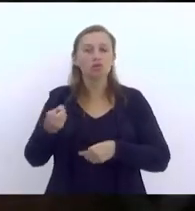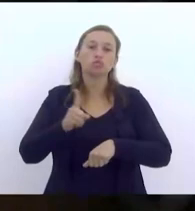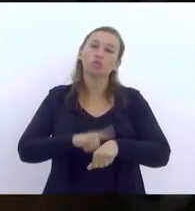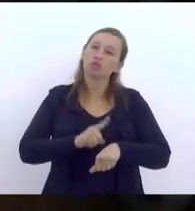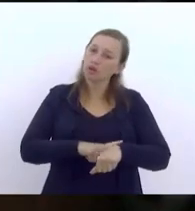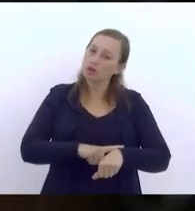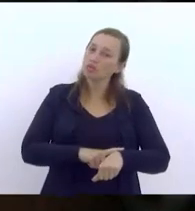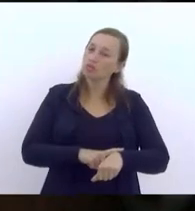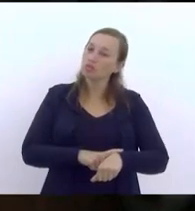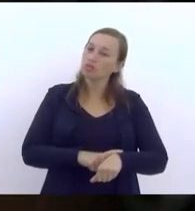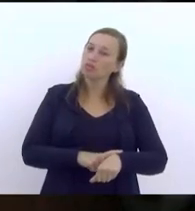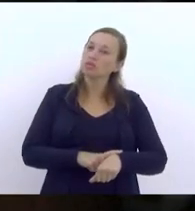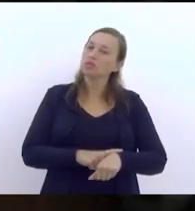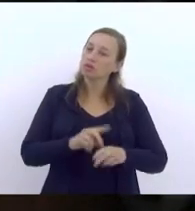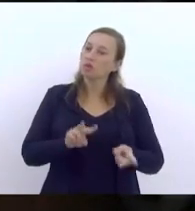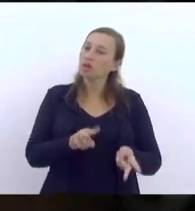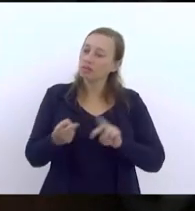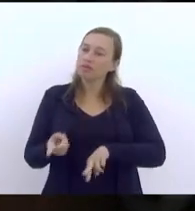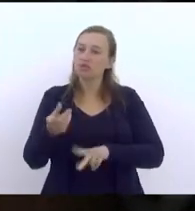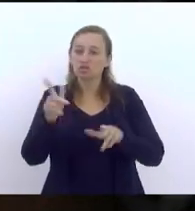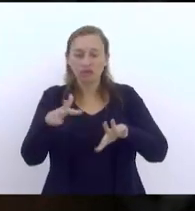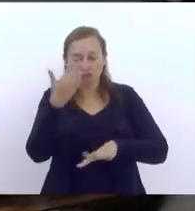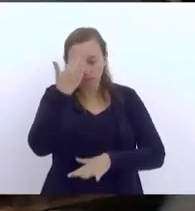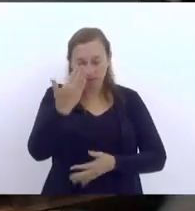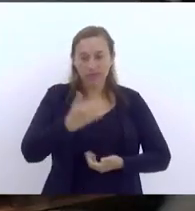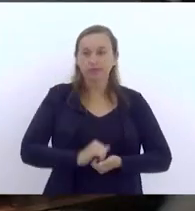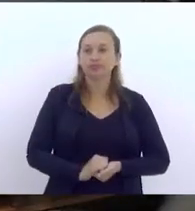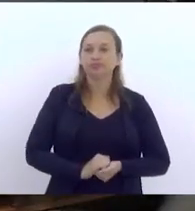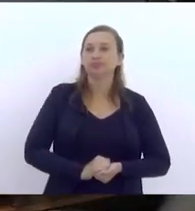possa ter um encaminhamento diferente. Muito obrigado.